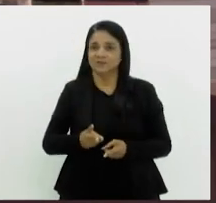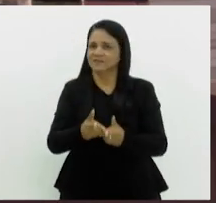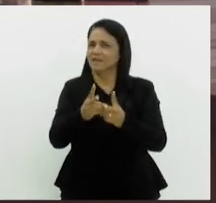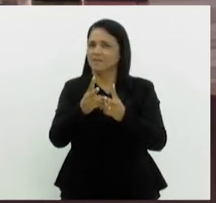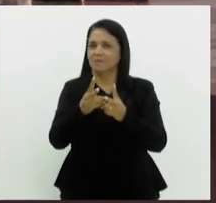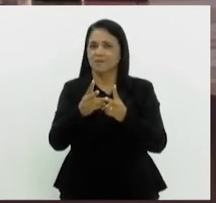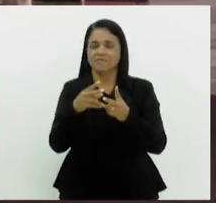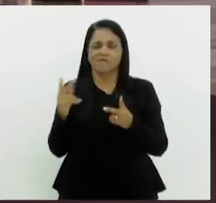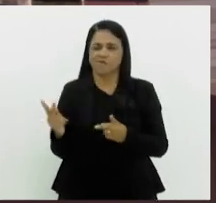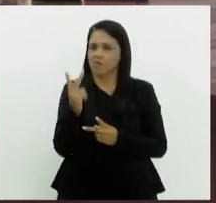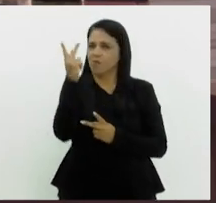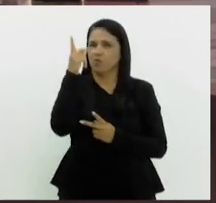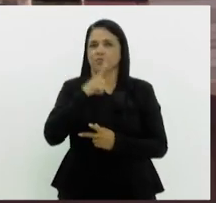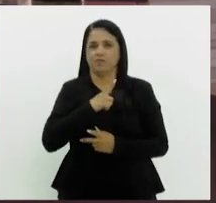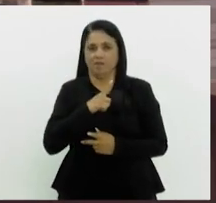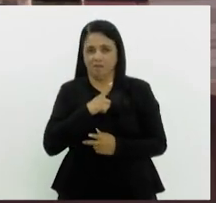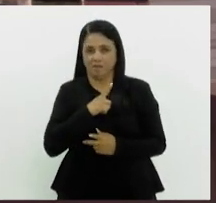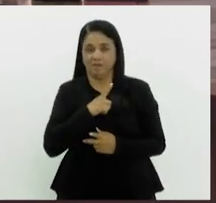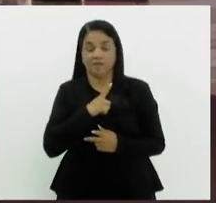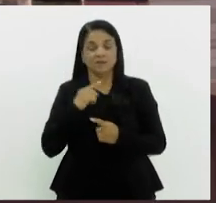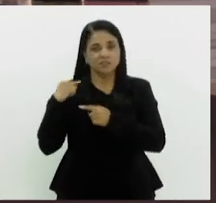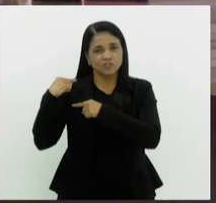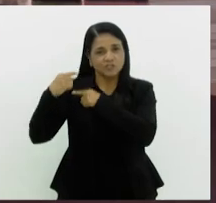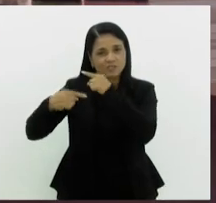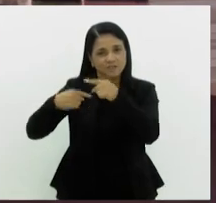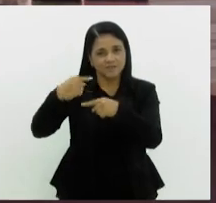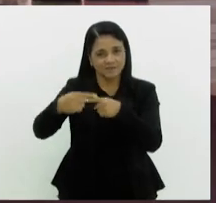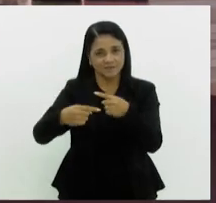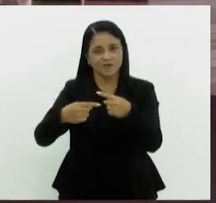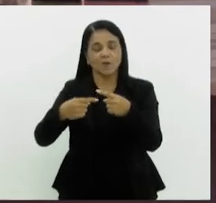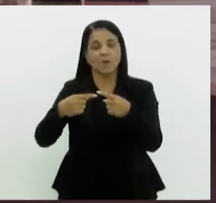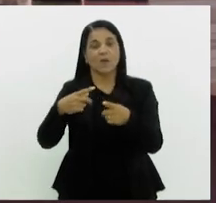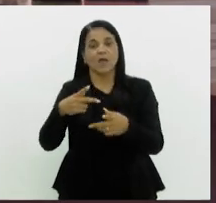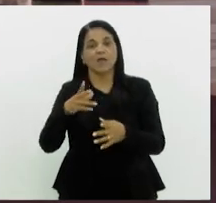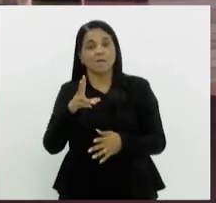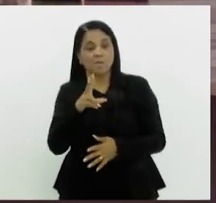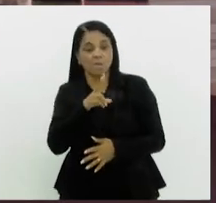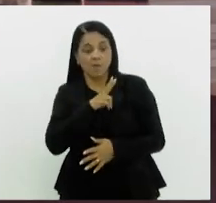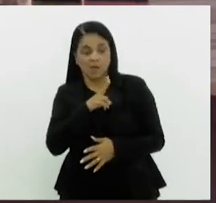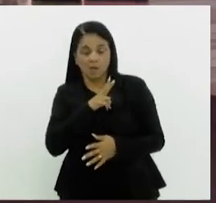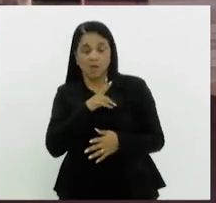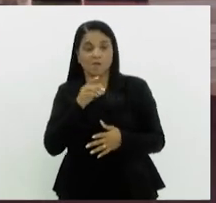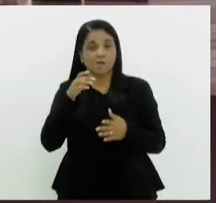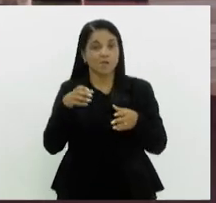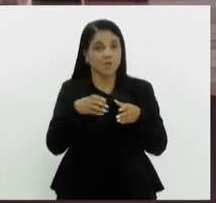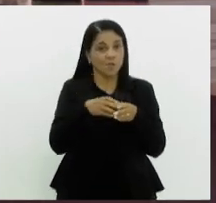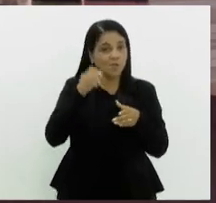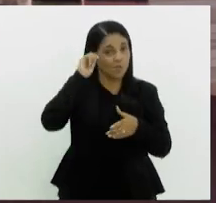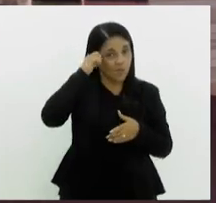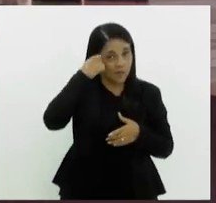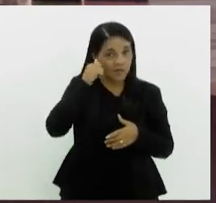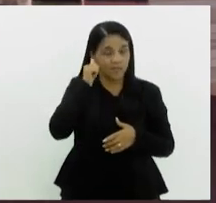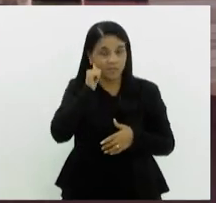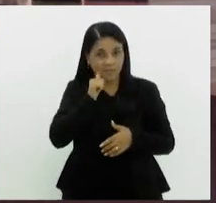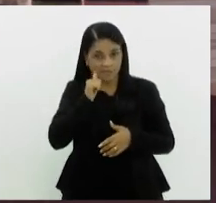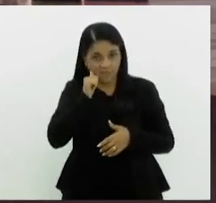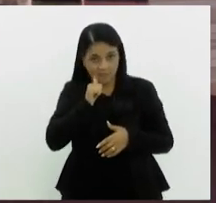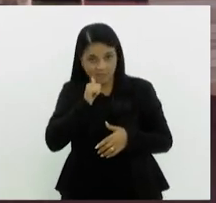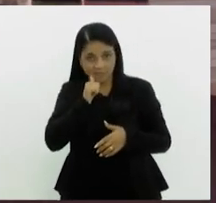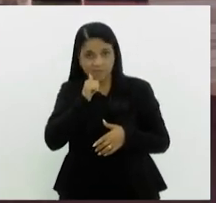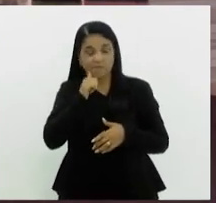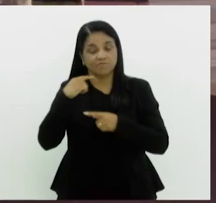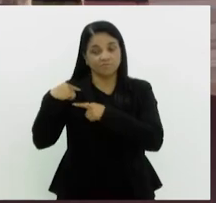muito valiosas. Gerações e gerações, em particular de mulheres negras, mas gerações e gerações